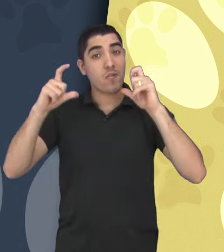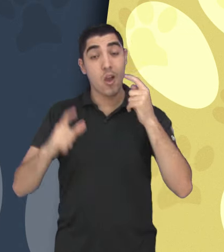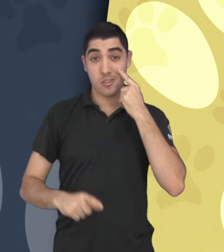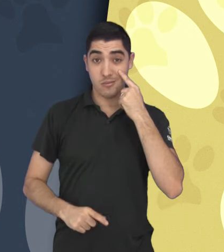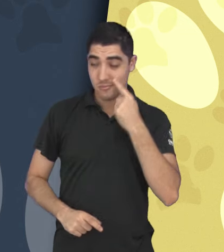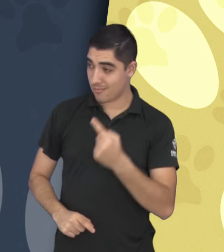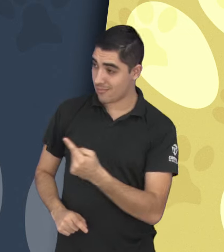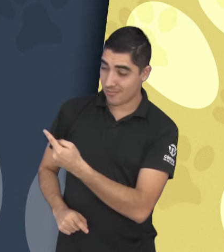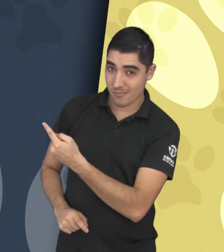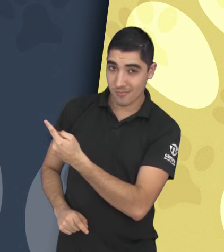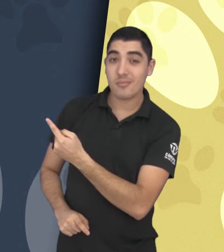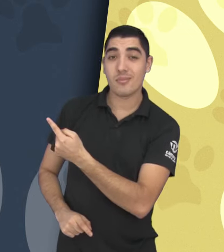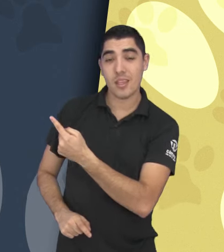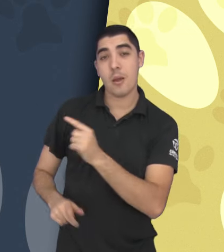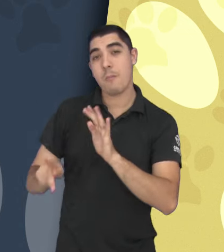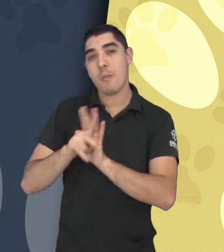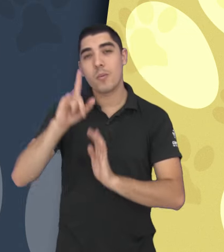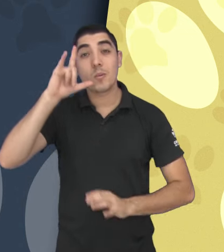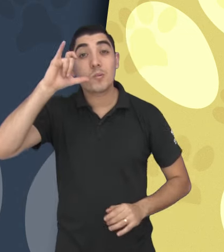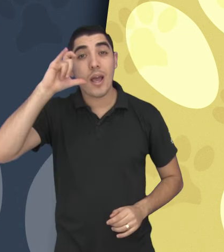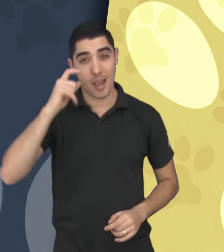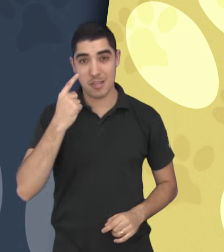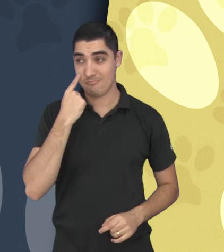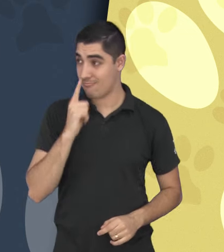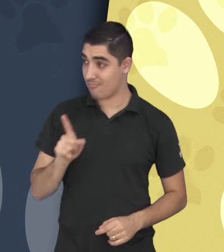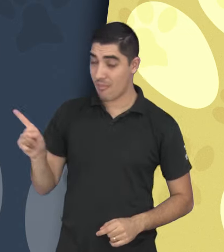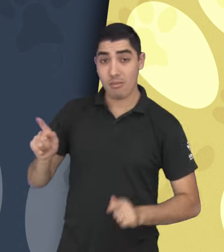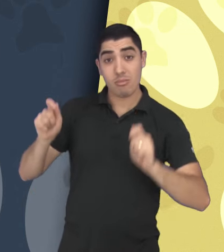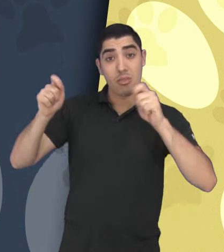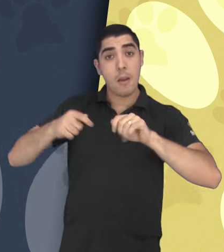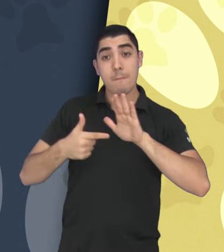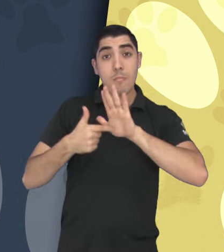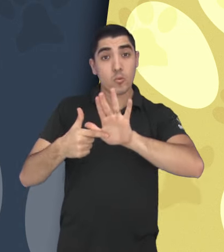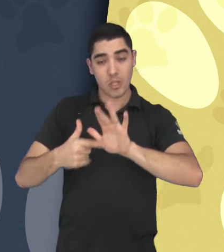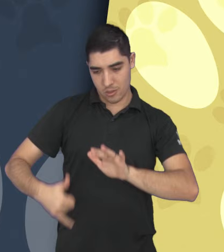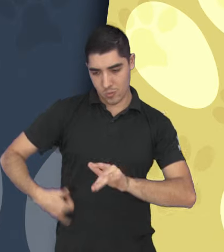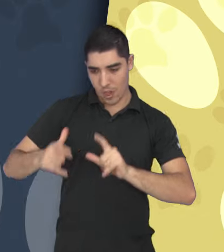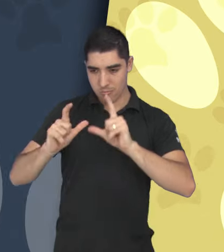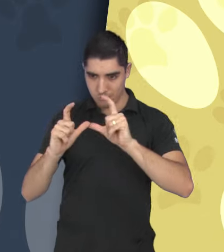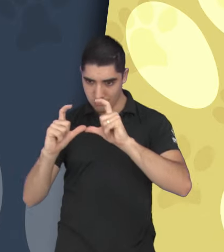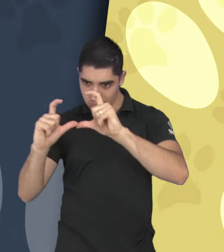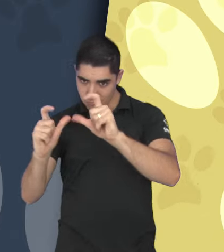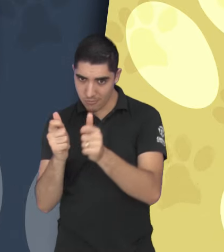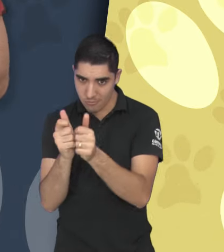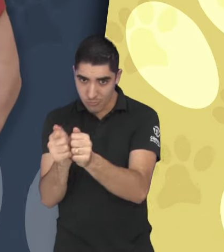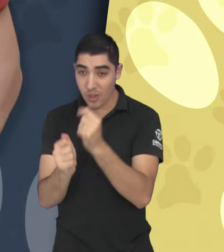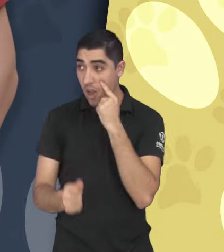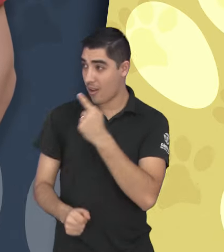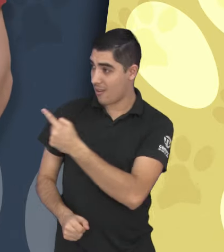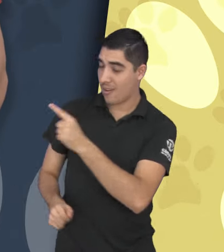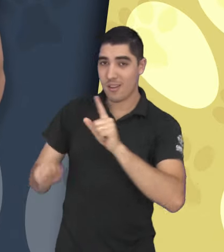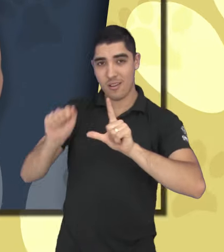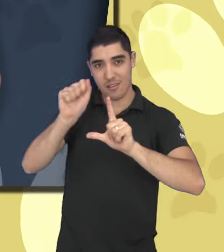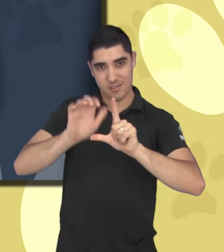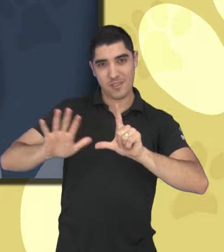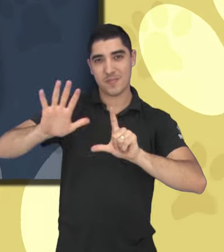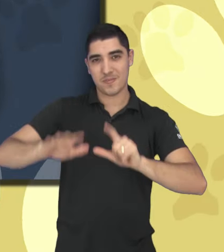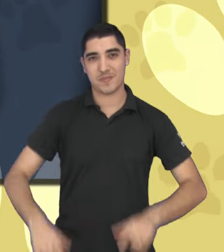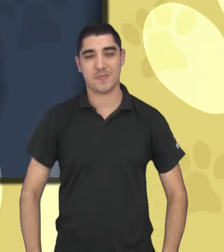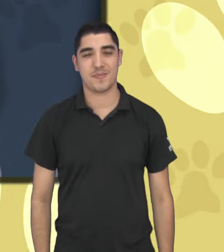vídeos pra gente pelo nosso perfil no Instagram. Dá pra acessar só apontando a câmera do seu celular aqui, ó, pra este QR